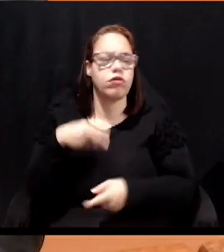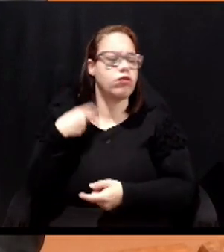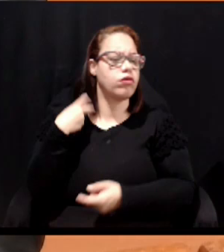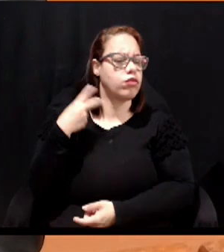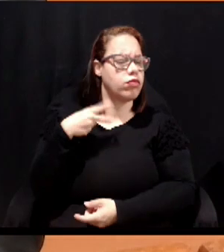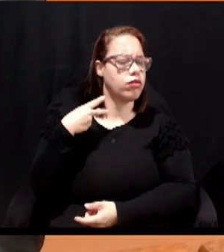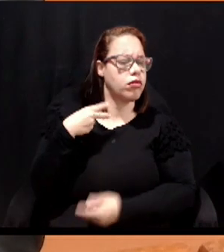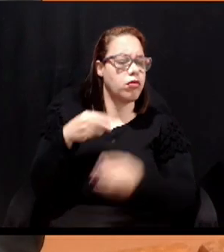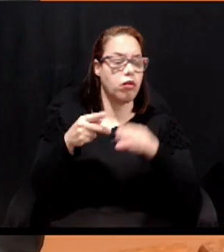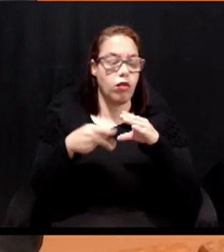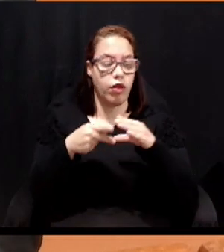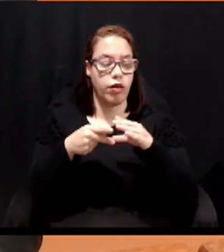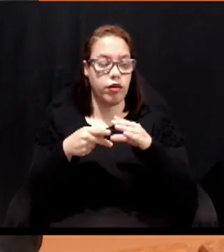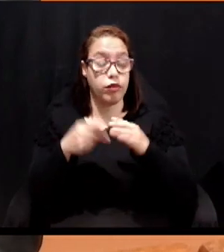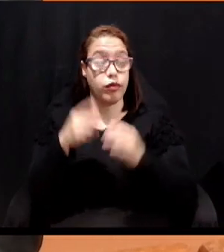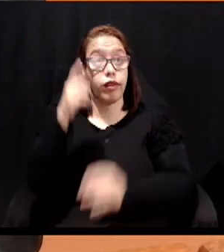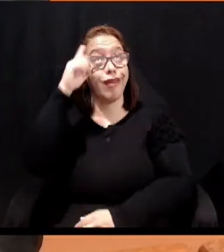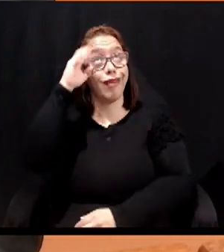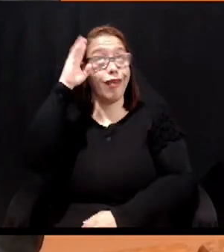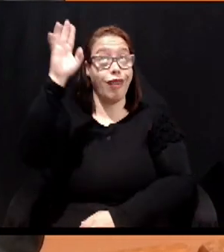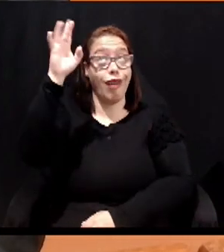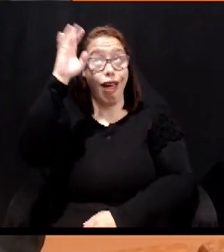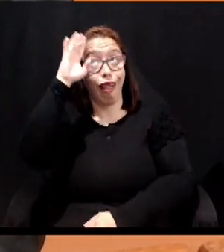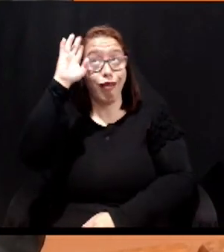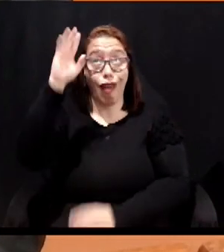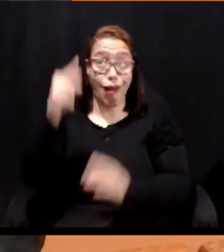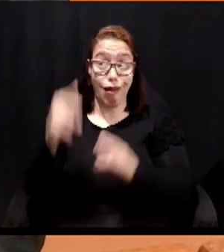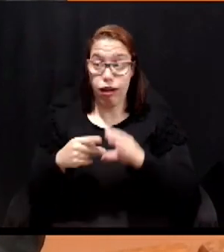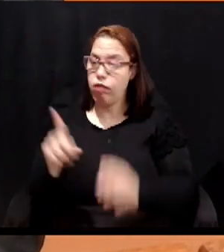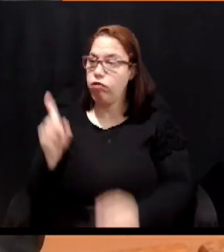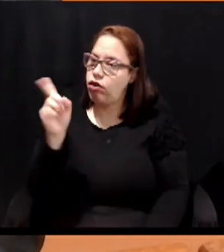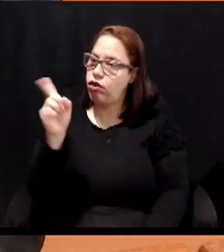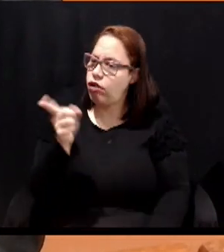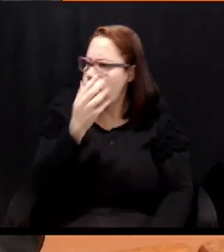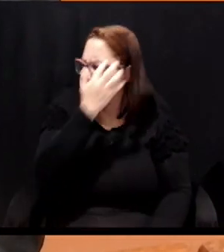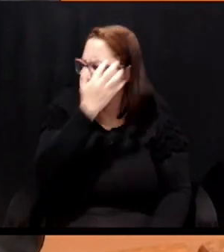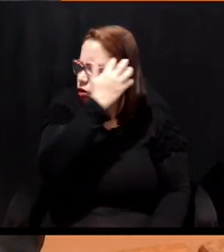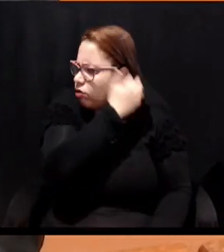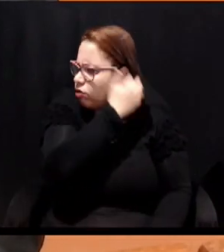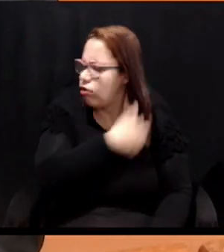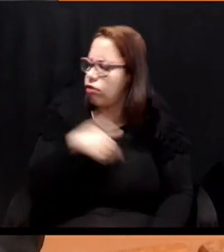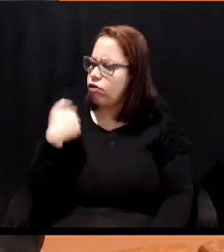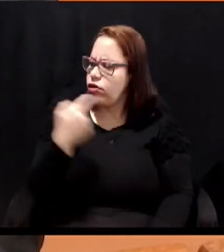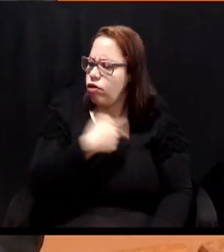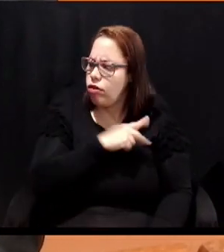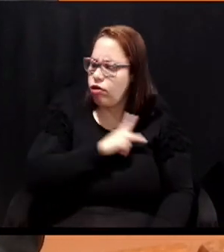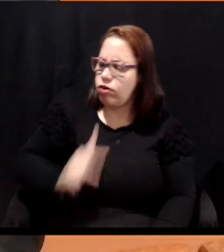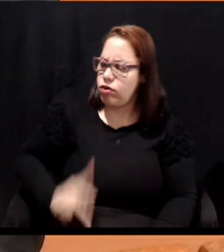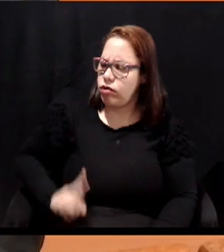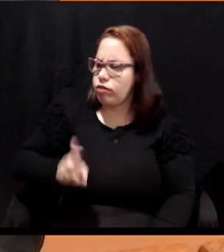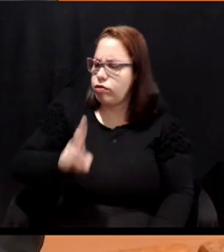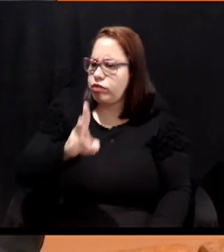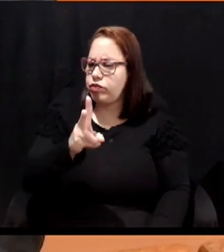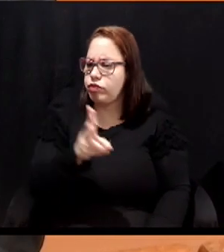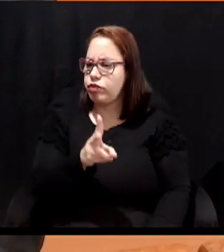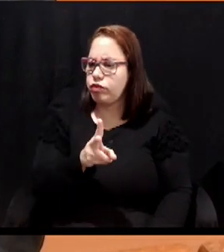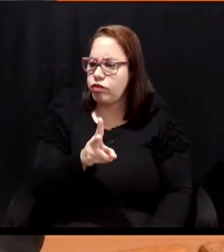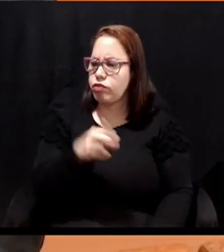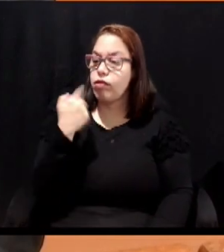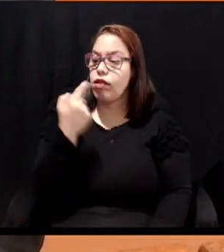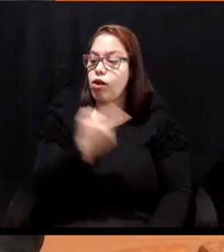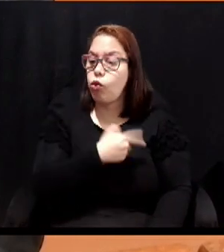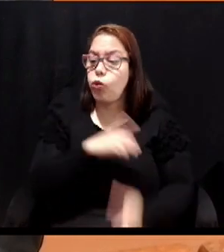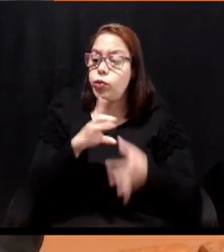isso da cabeça da Câmara, né? O nosso presidente sempre fala que somos democráticos, somos